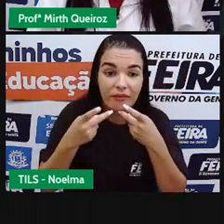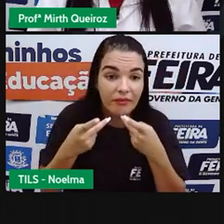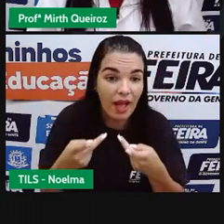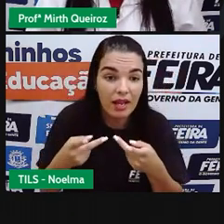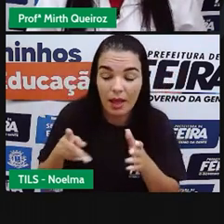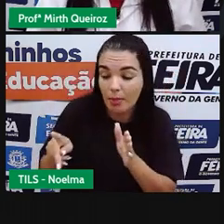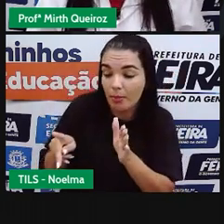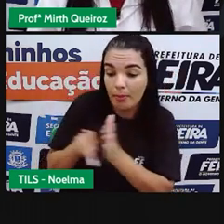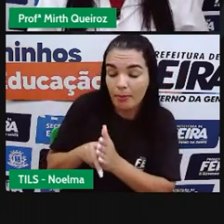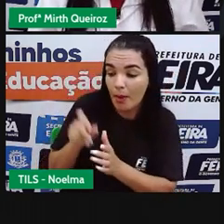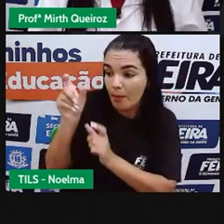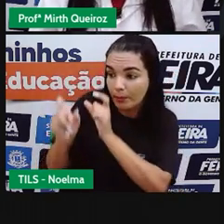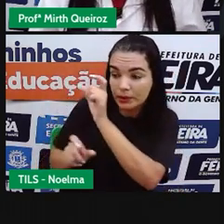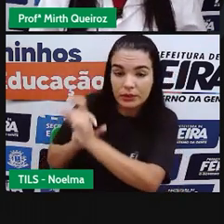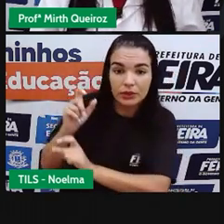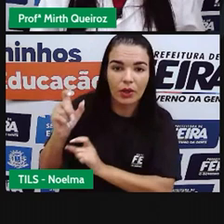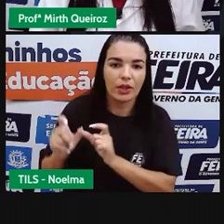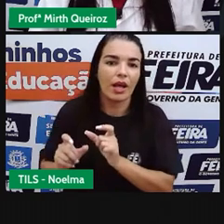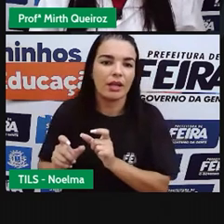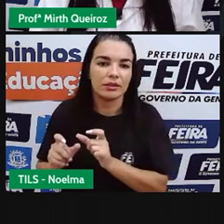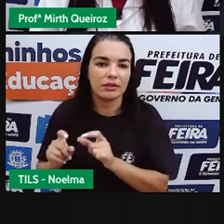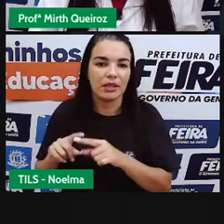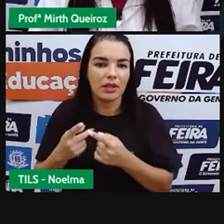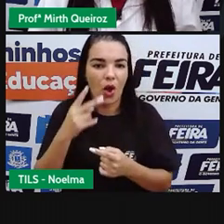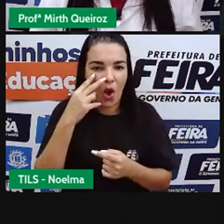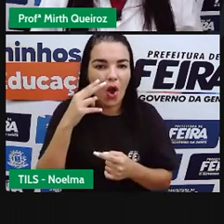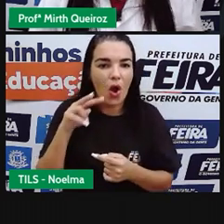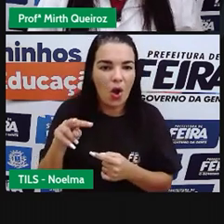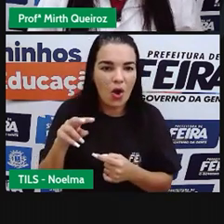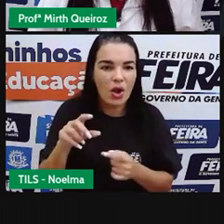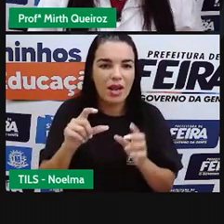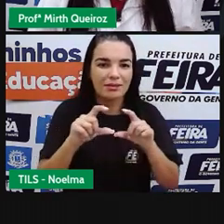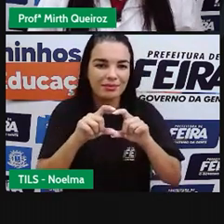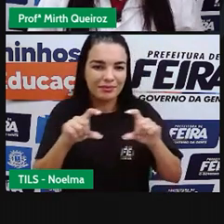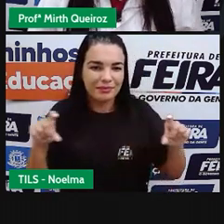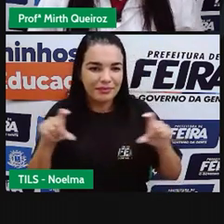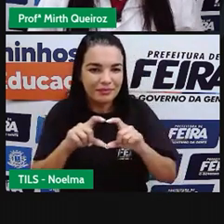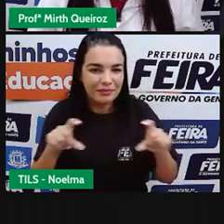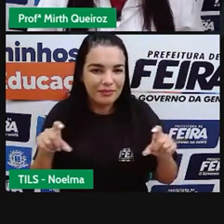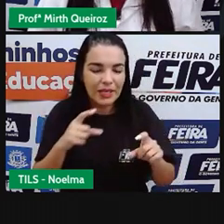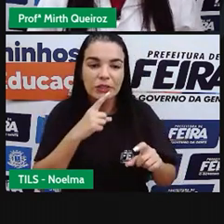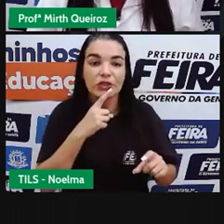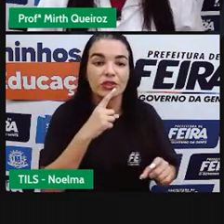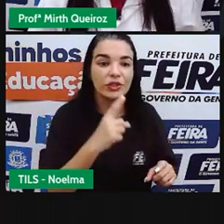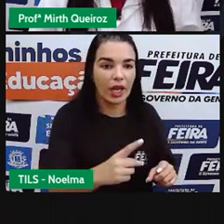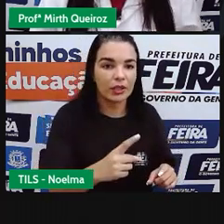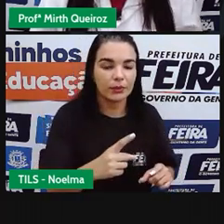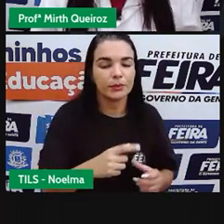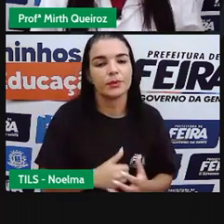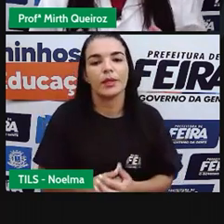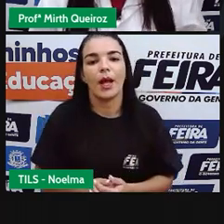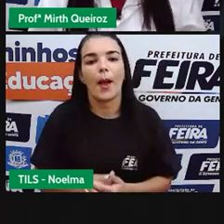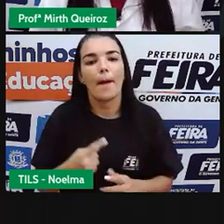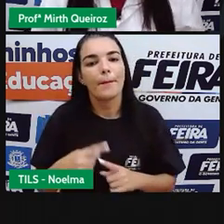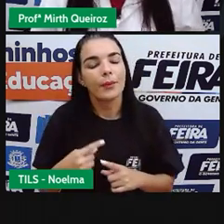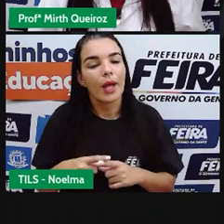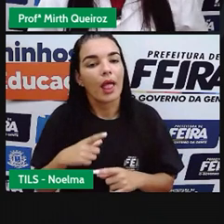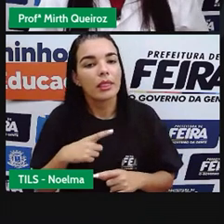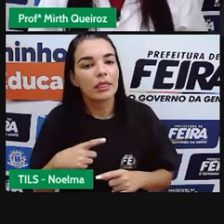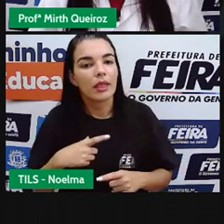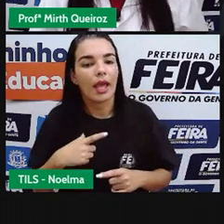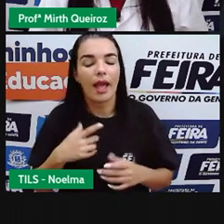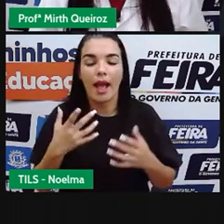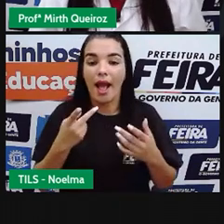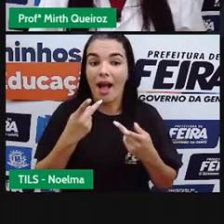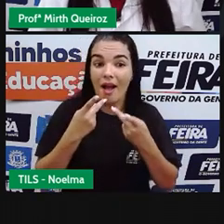que chora. Ela chora porque quer ser maior. É um discurso direto. Porque a reprodução